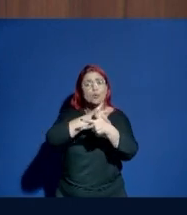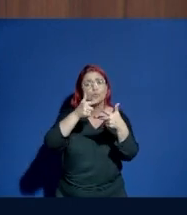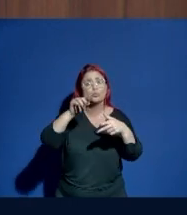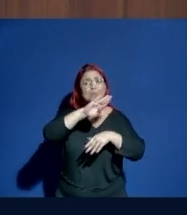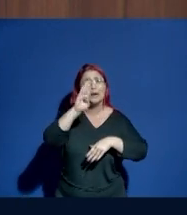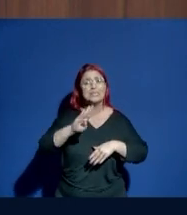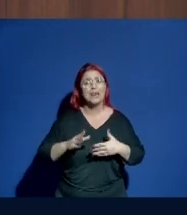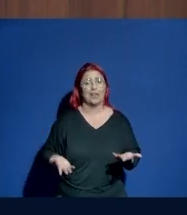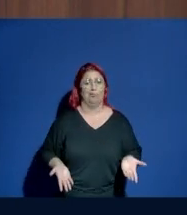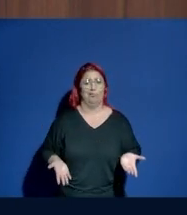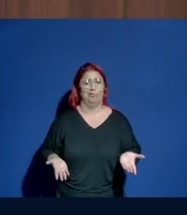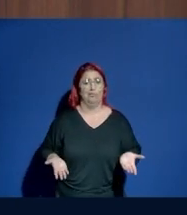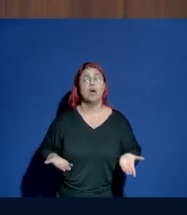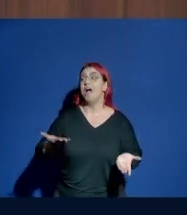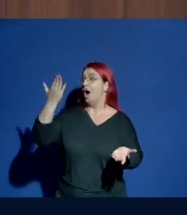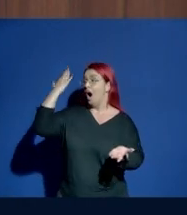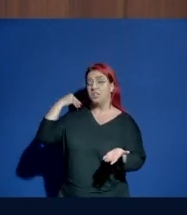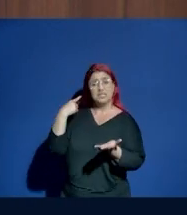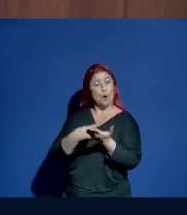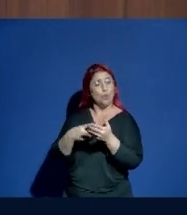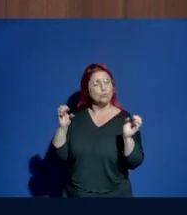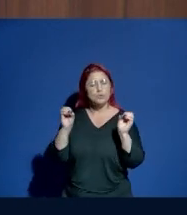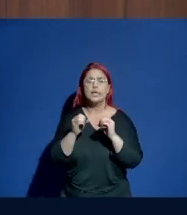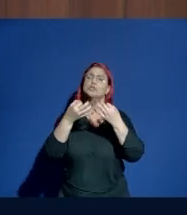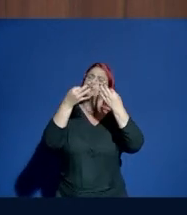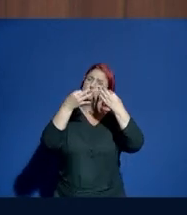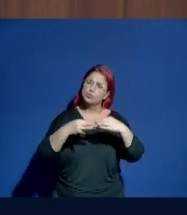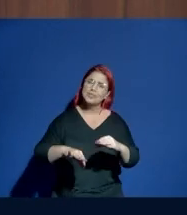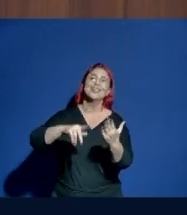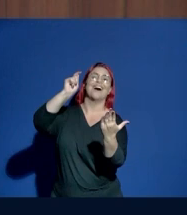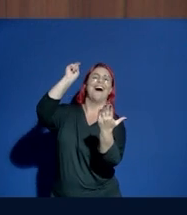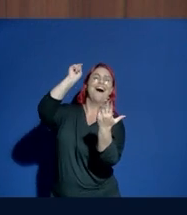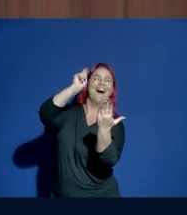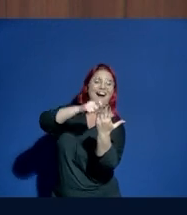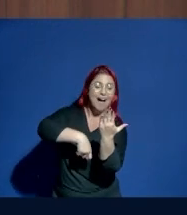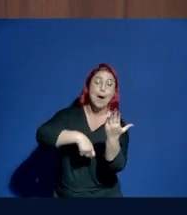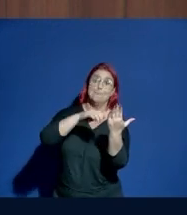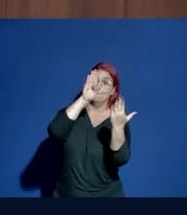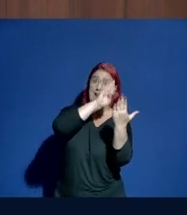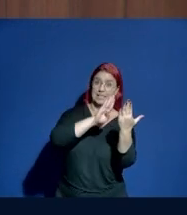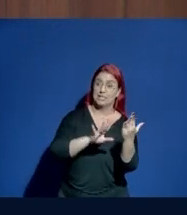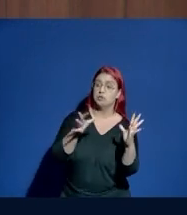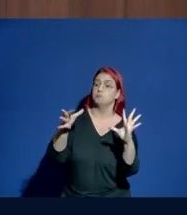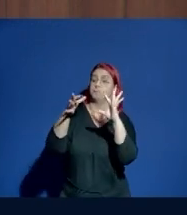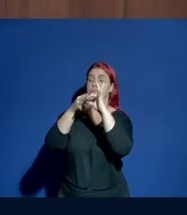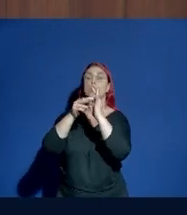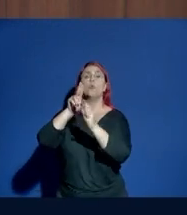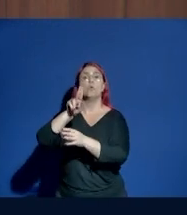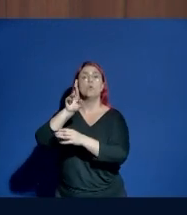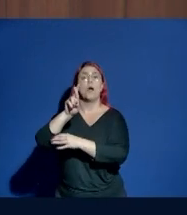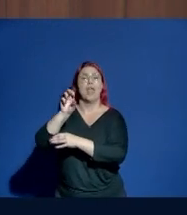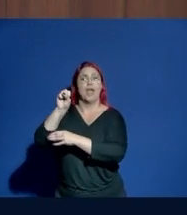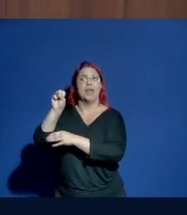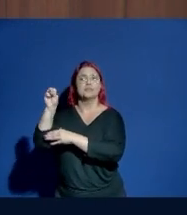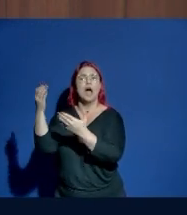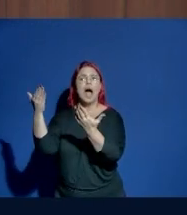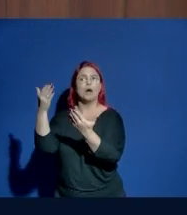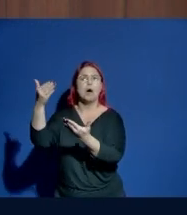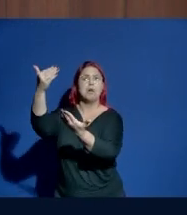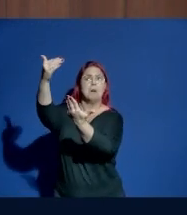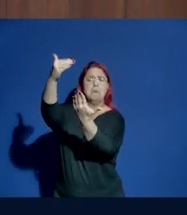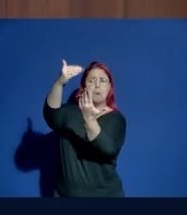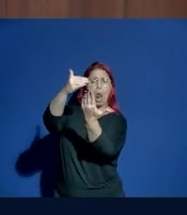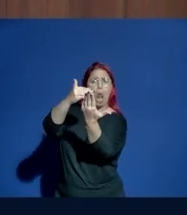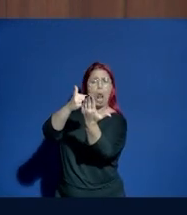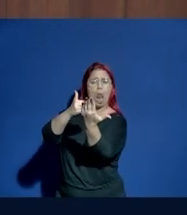já não tinha mais nada no acordo tava tudo certo para assinar o acordo do Brasil União Europeia Eles vieram agora com mais de